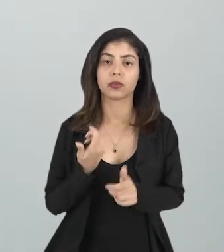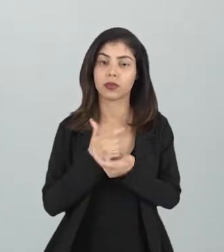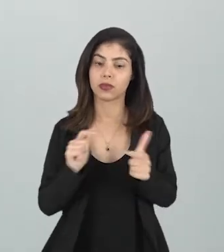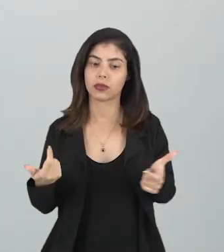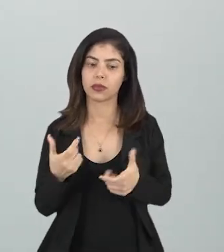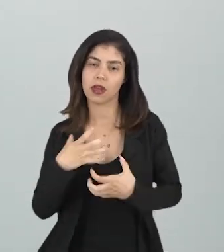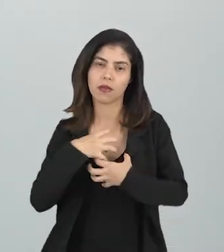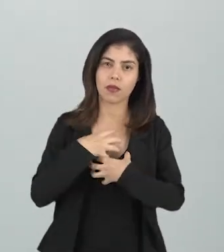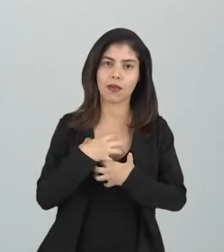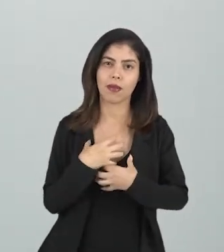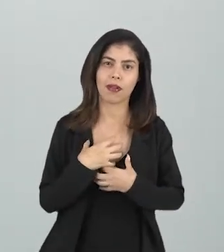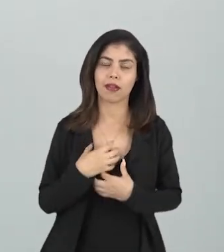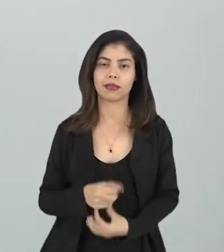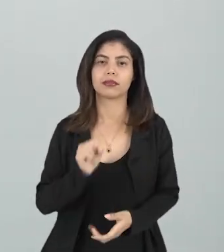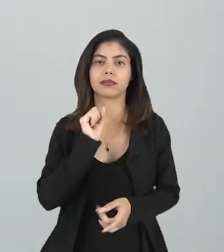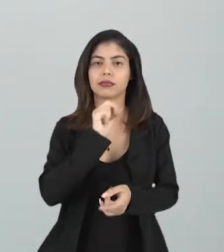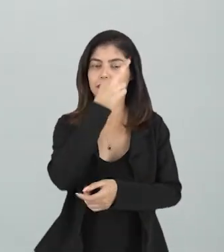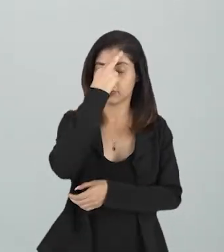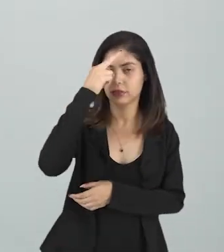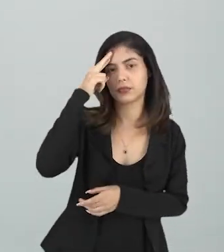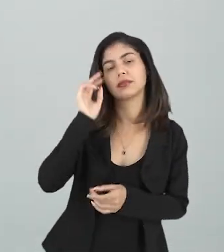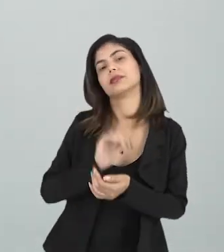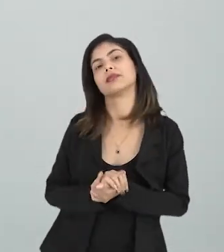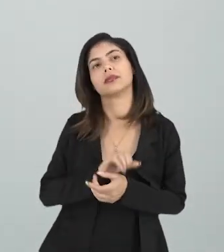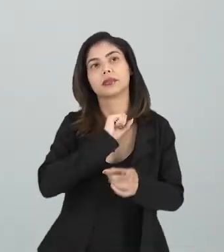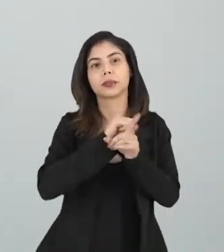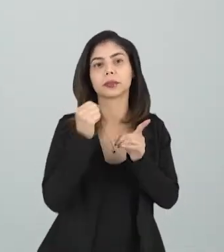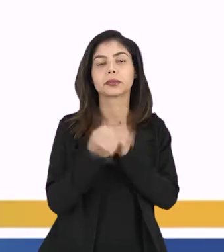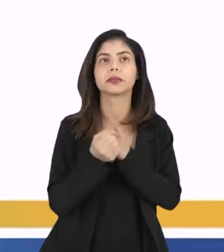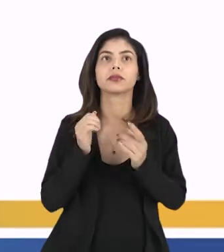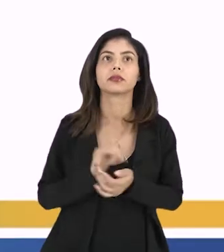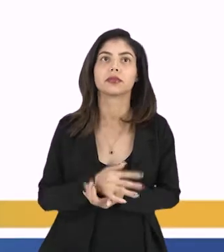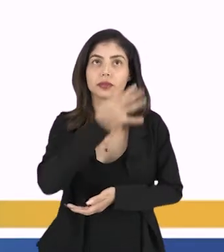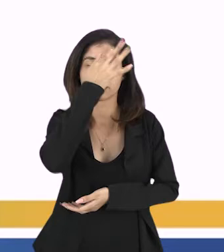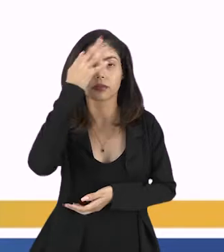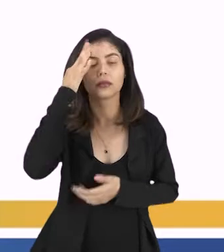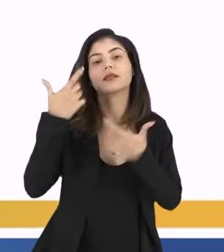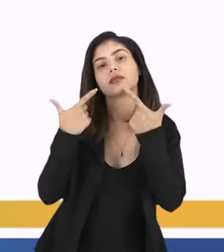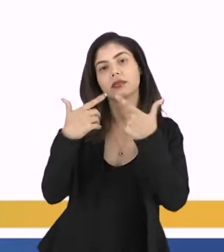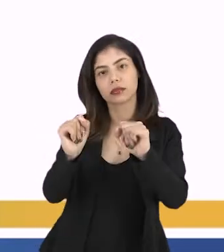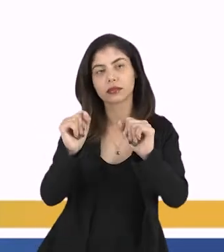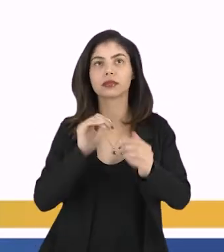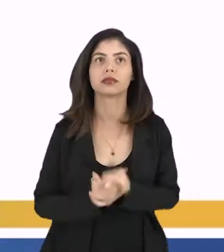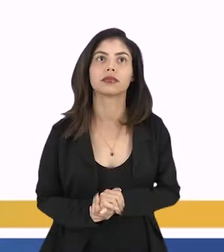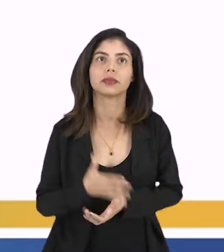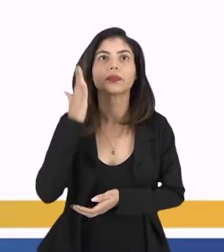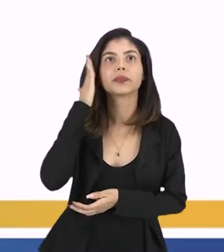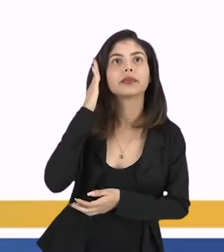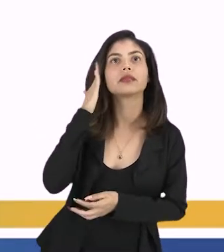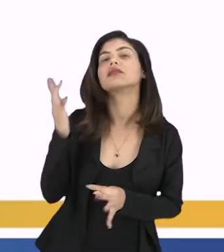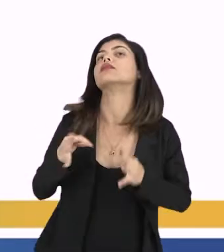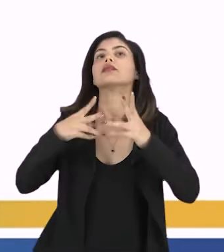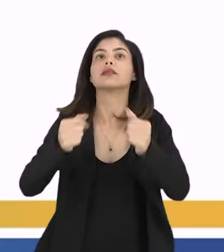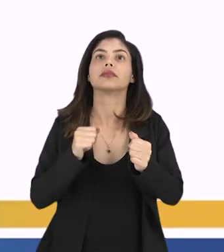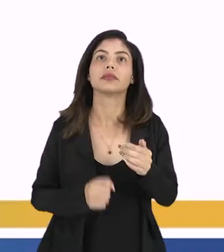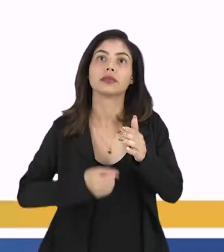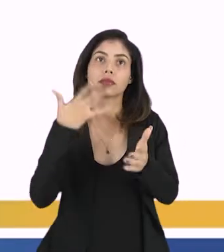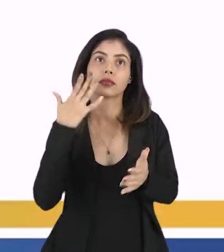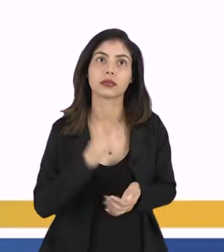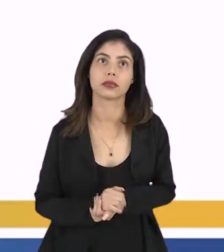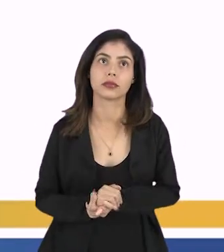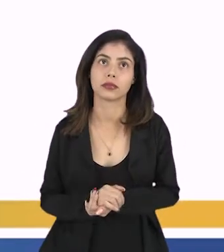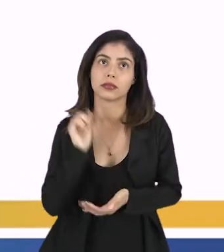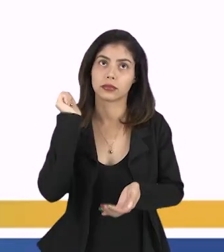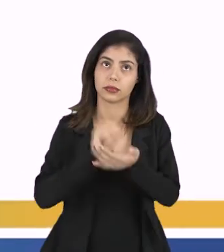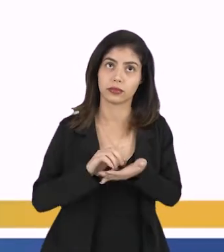um grande momento na história da humanidade graças a isso. Tá bom, gente? A filosofia da linguagem, a compreensão que temos por vez da